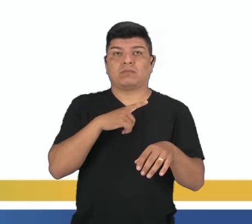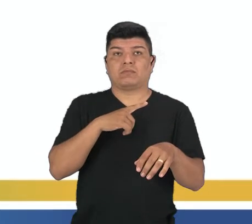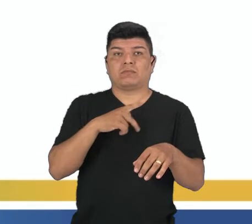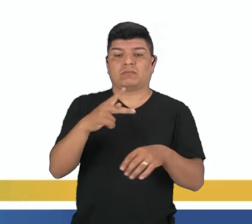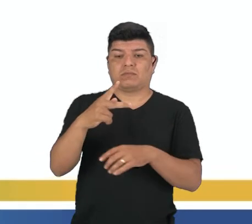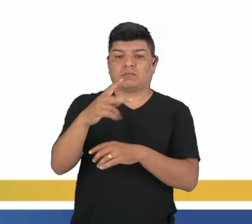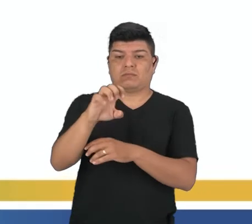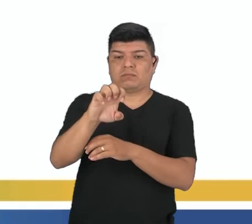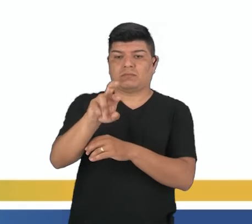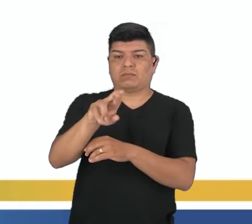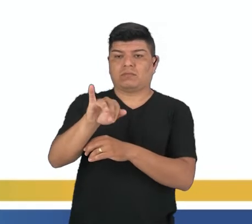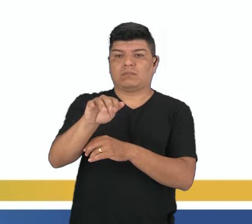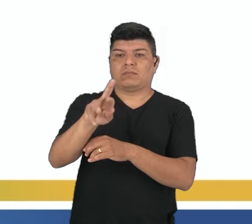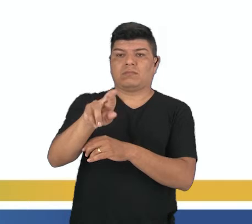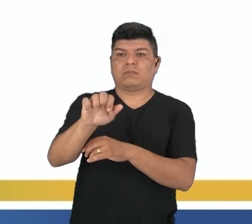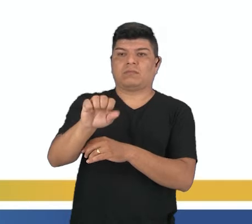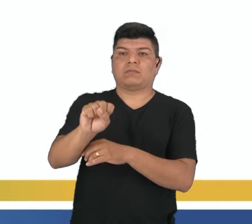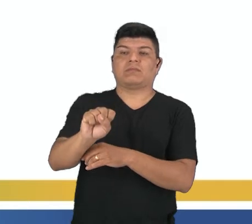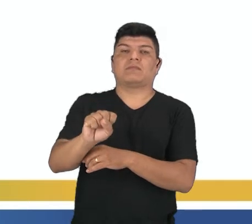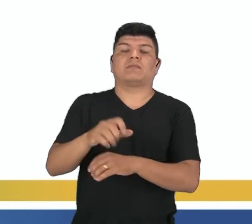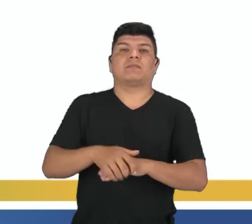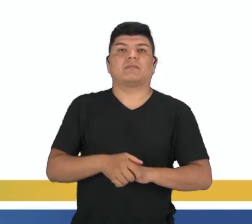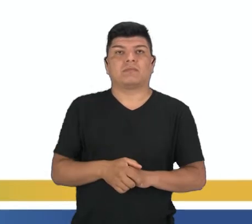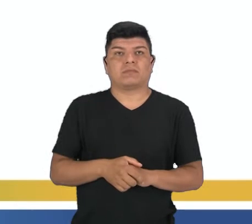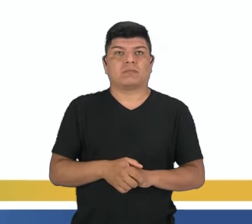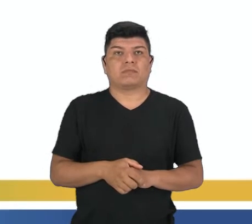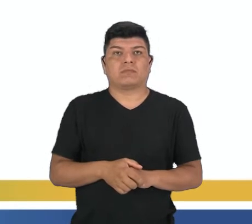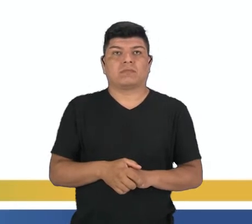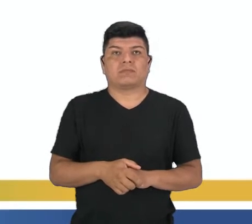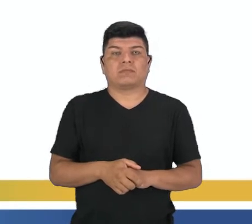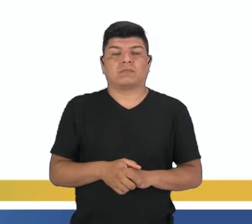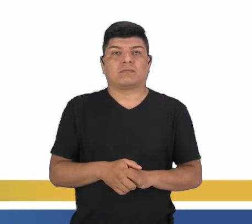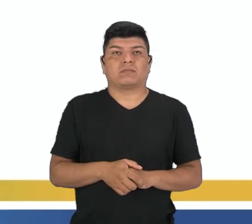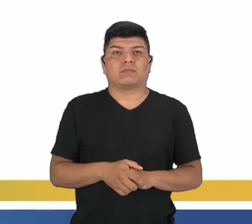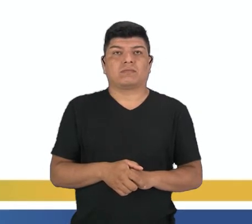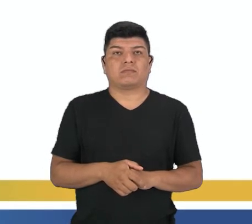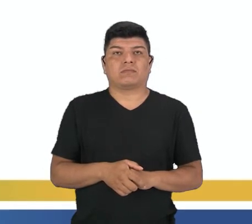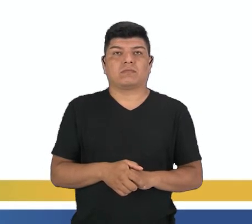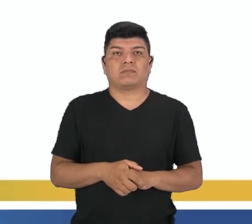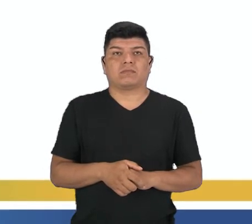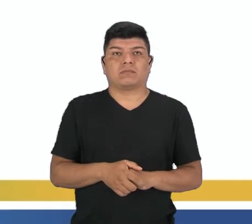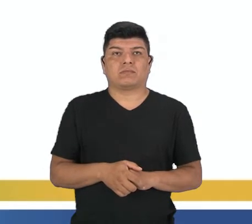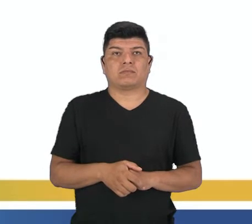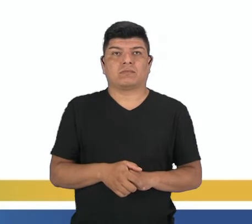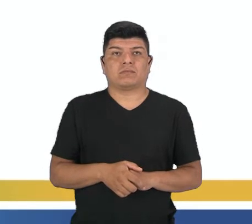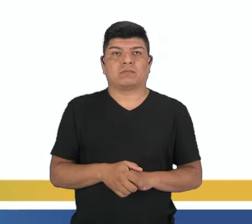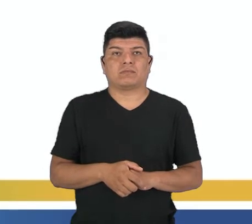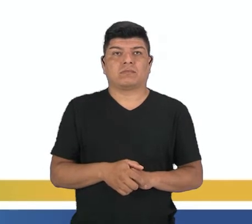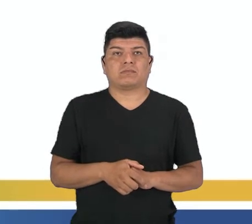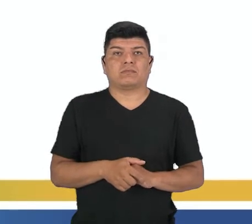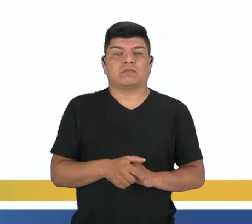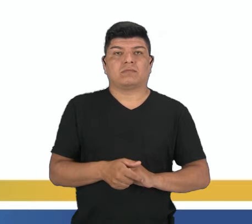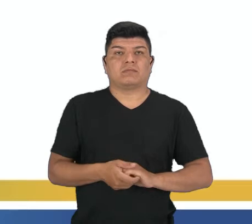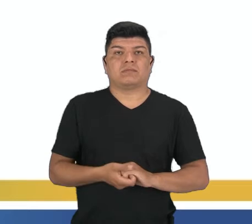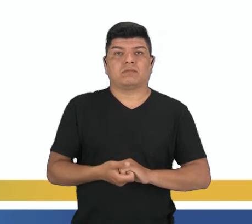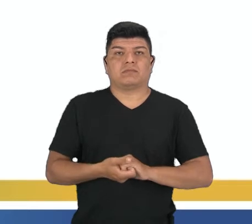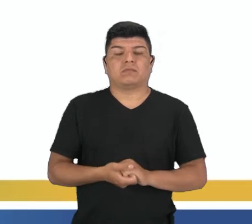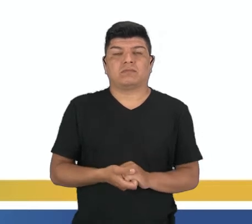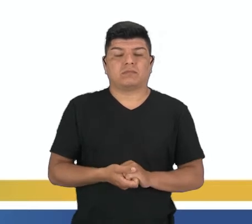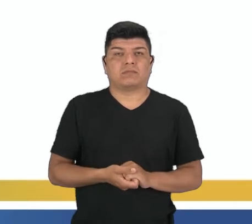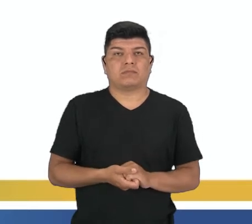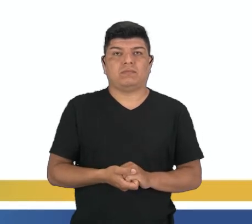Perífrase. Ali, vamos ler os 2 últimos ali, ó. No llores, mi amor. não passa nada. E